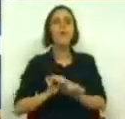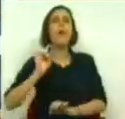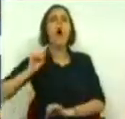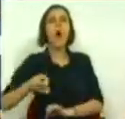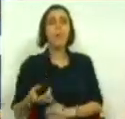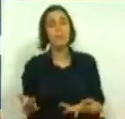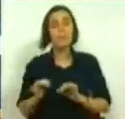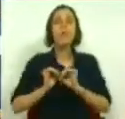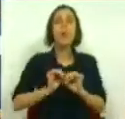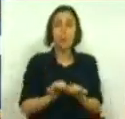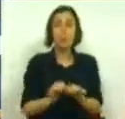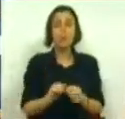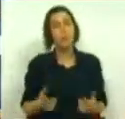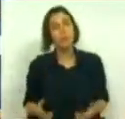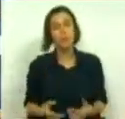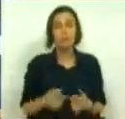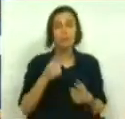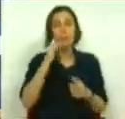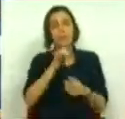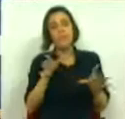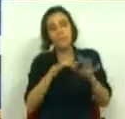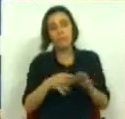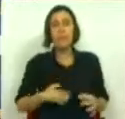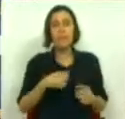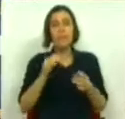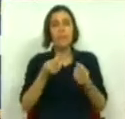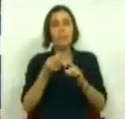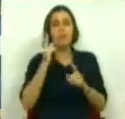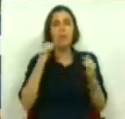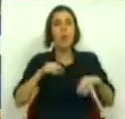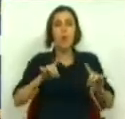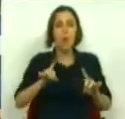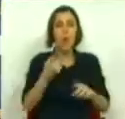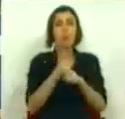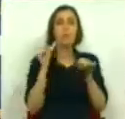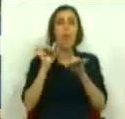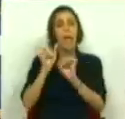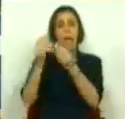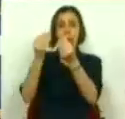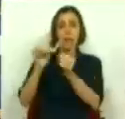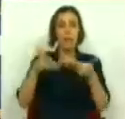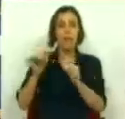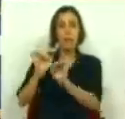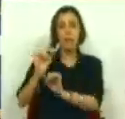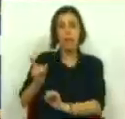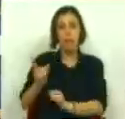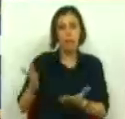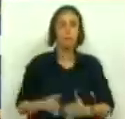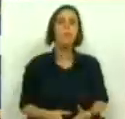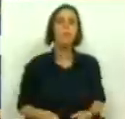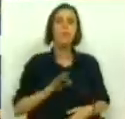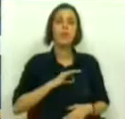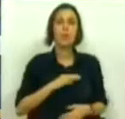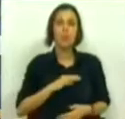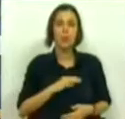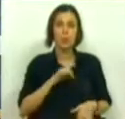oposição vê se é impopular e, sendo impopular, discorda, porque essa é a sua estratégia.